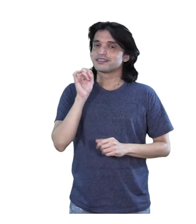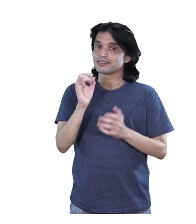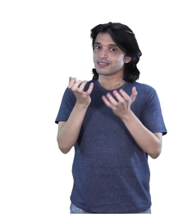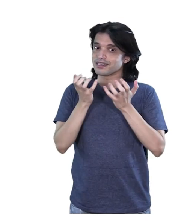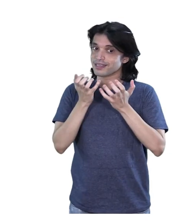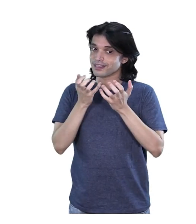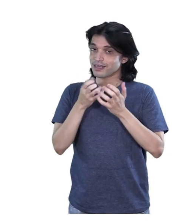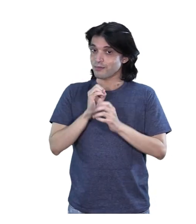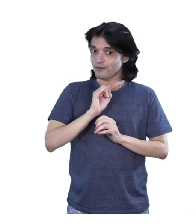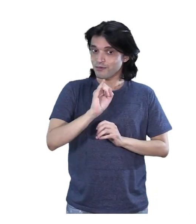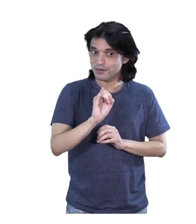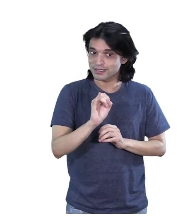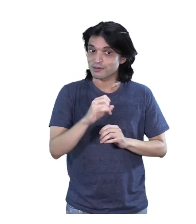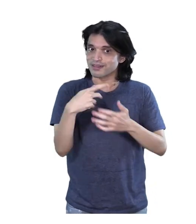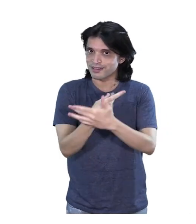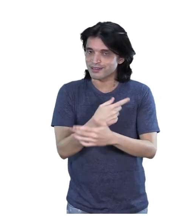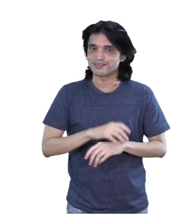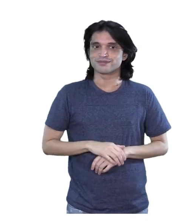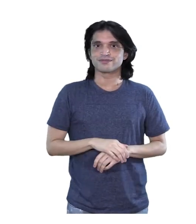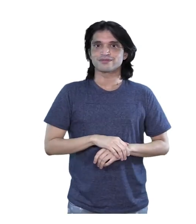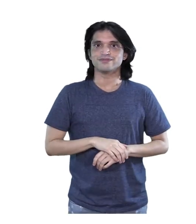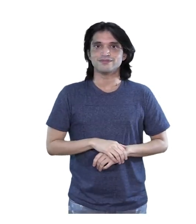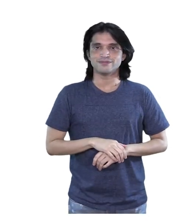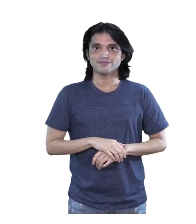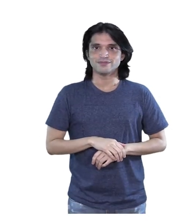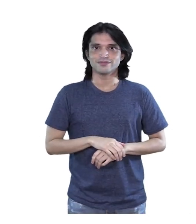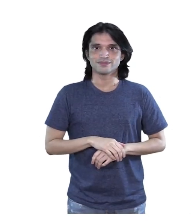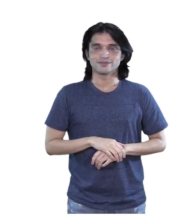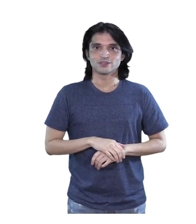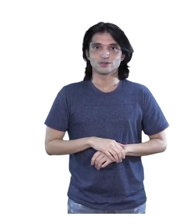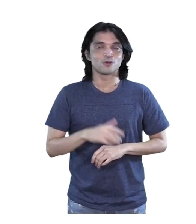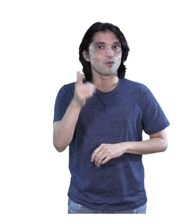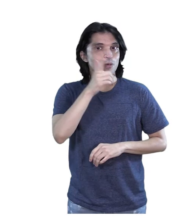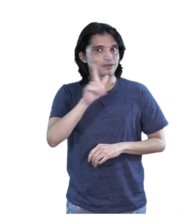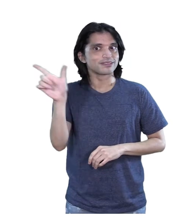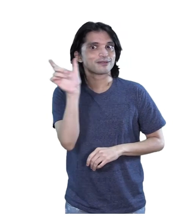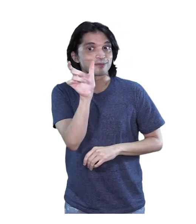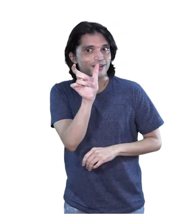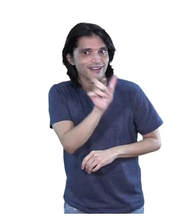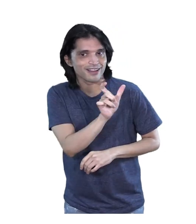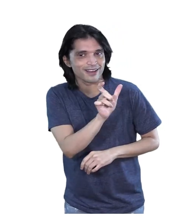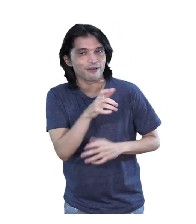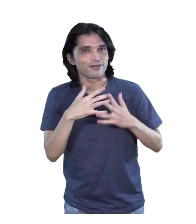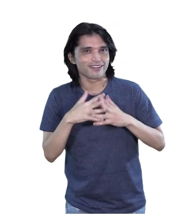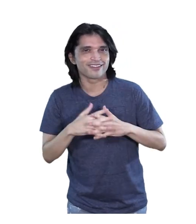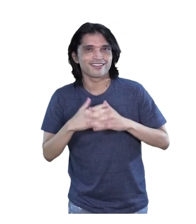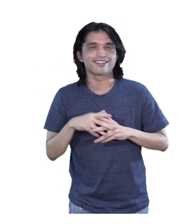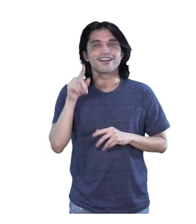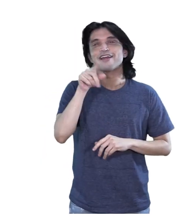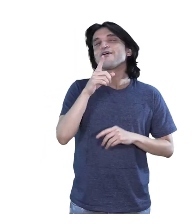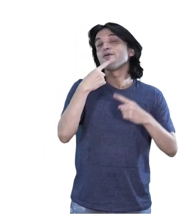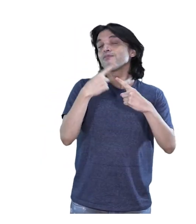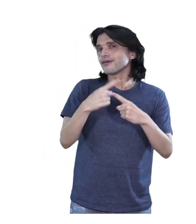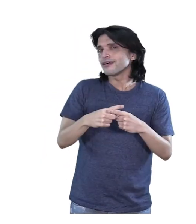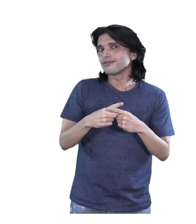Outra palavrinha traiçoeira é o nosso querido porquê. Ou seria porquê? Ou por que não porquê?